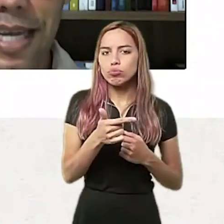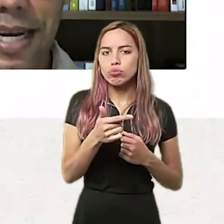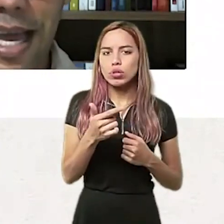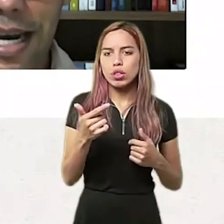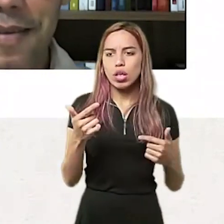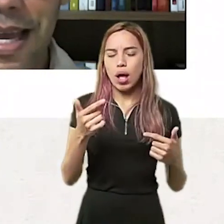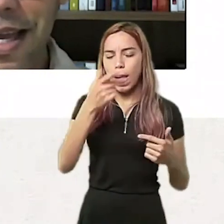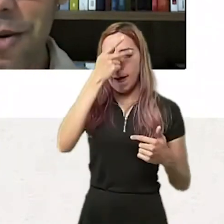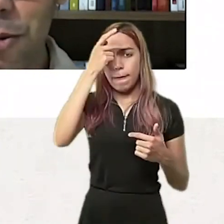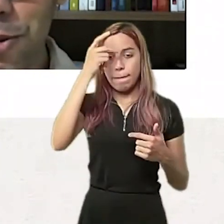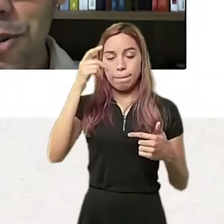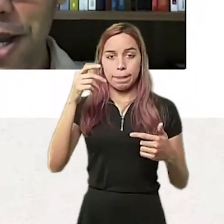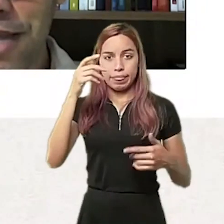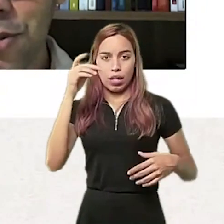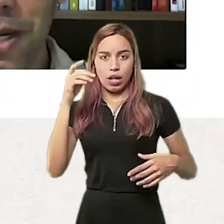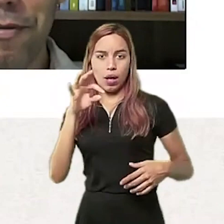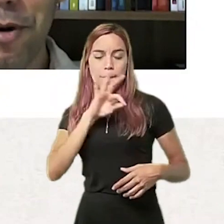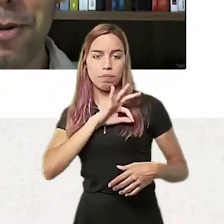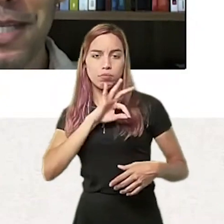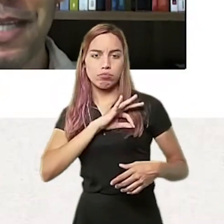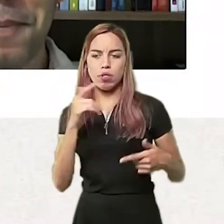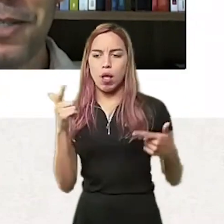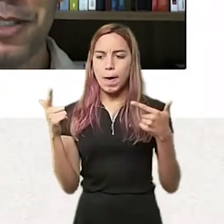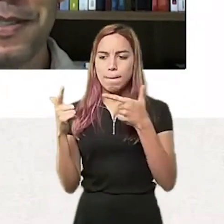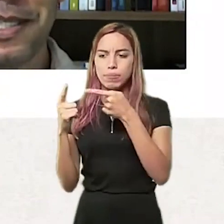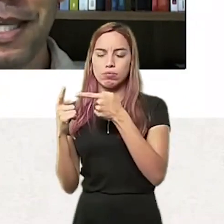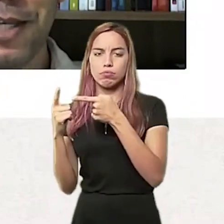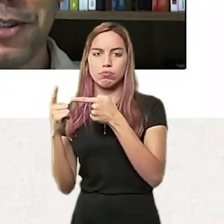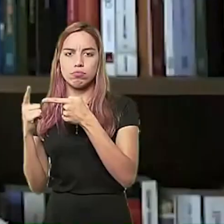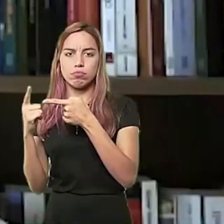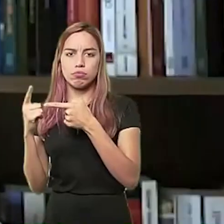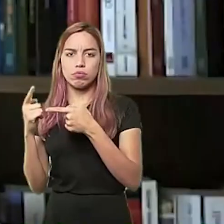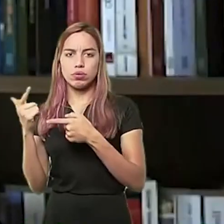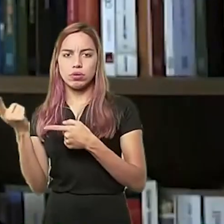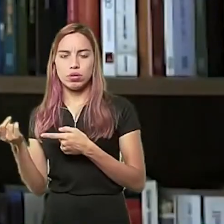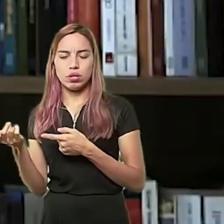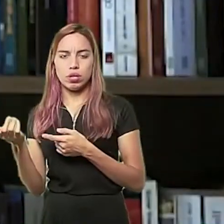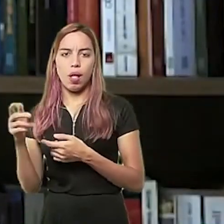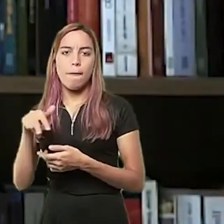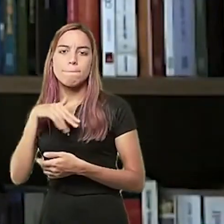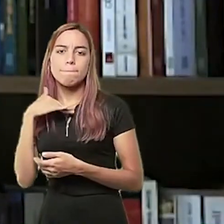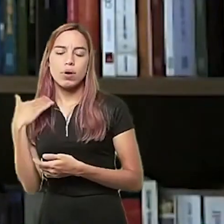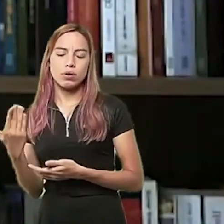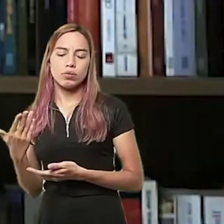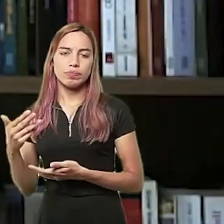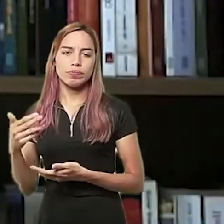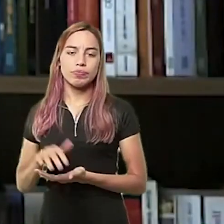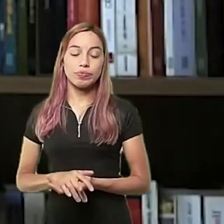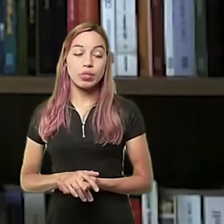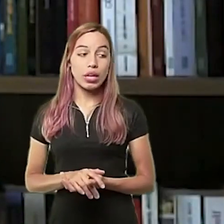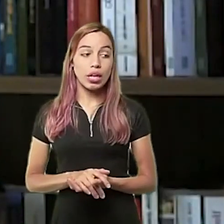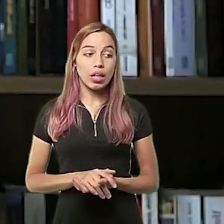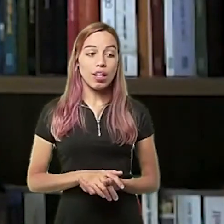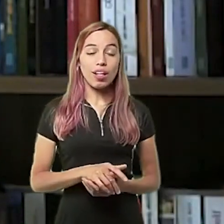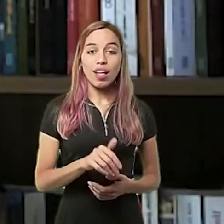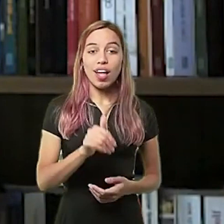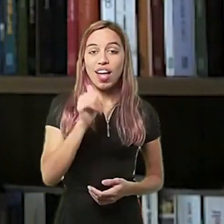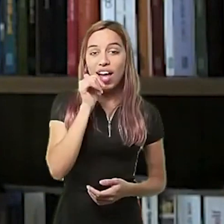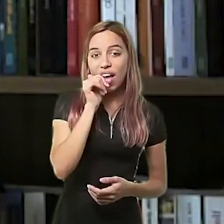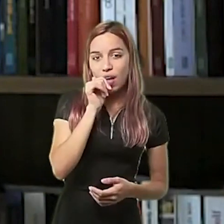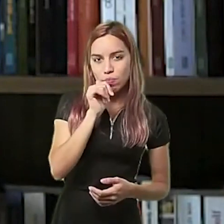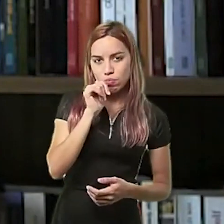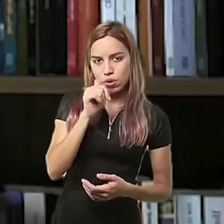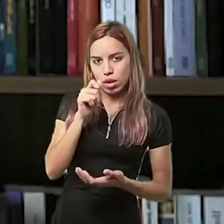E ela constrói a sua revolta, né, a partir desse texto. E a revolta da Clarice, ela nos